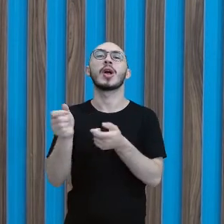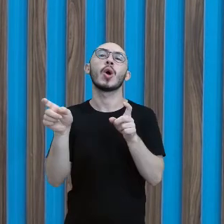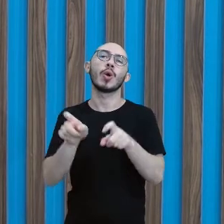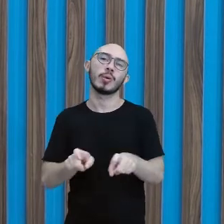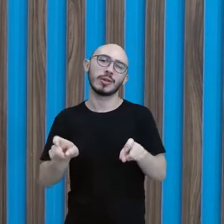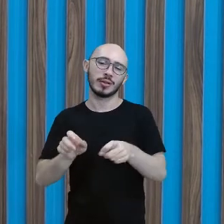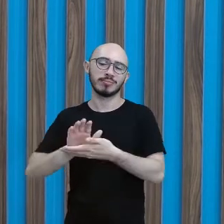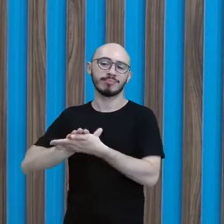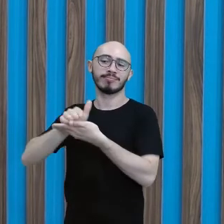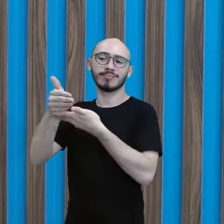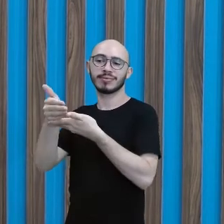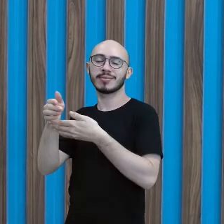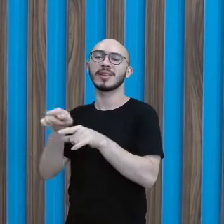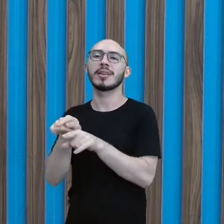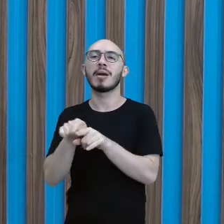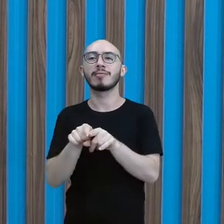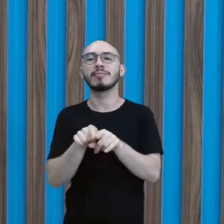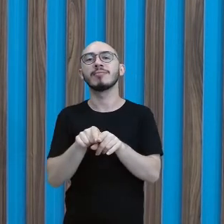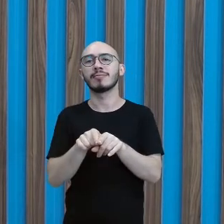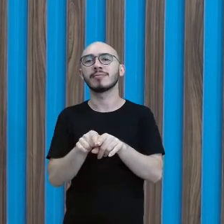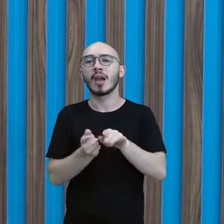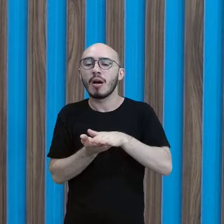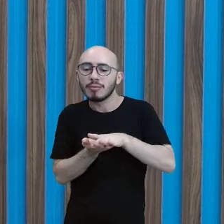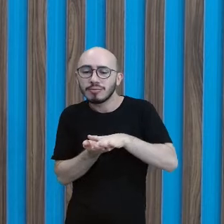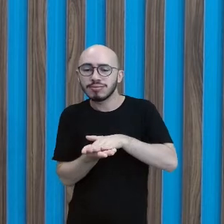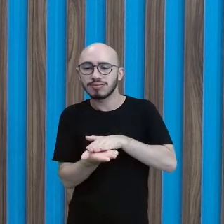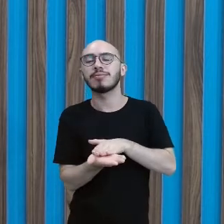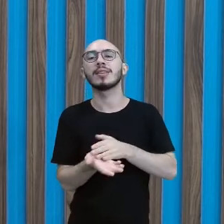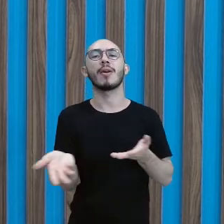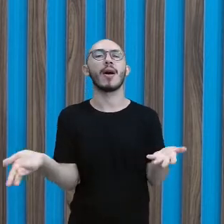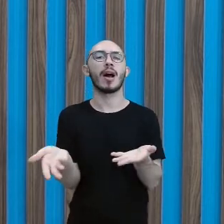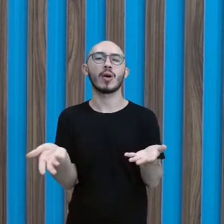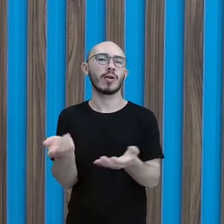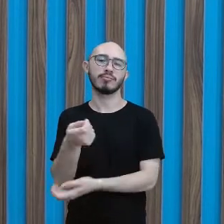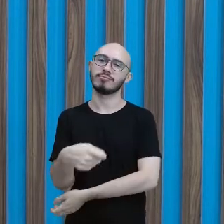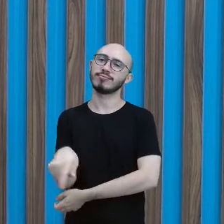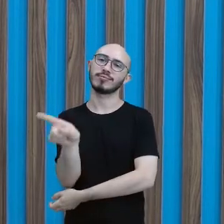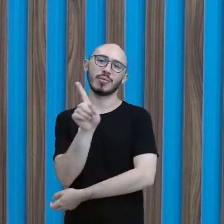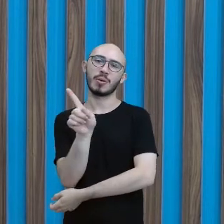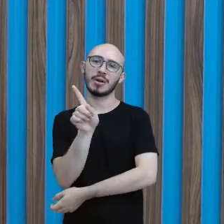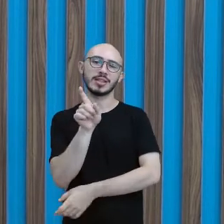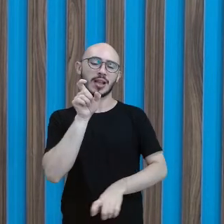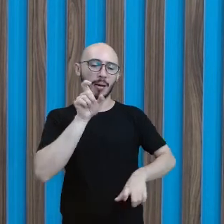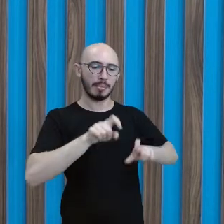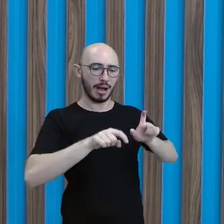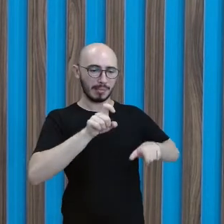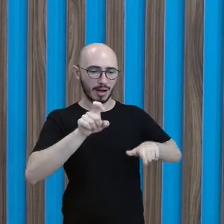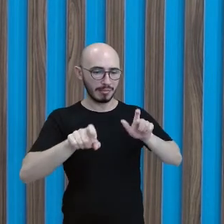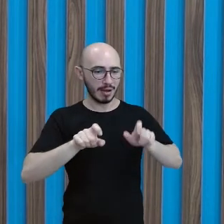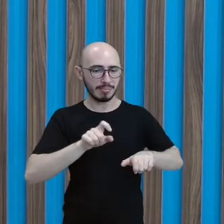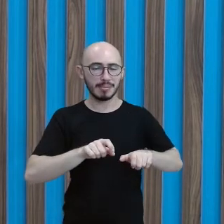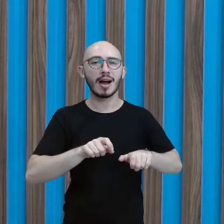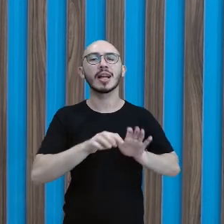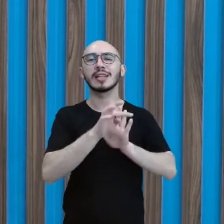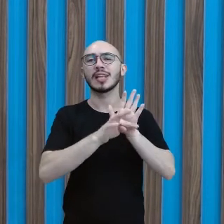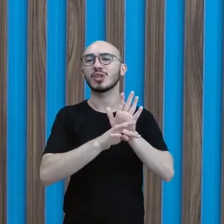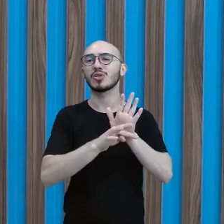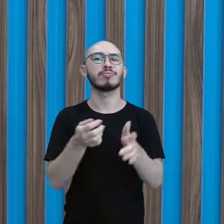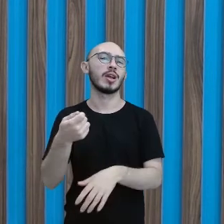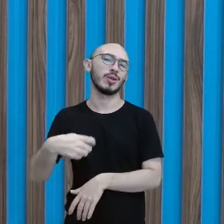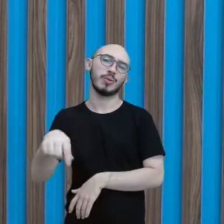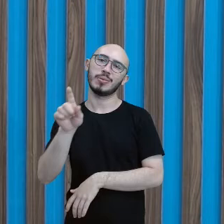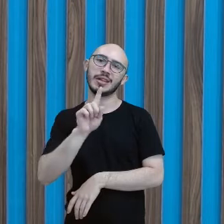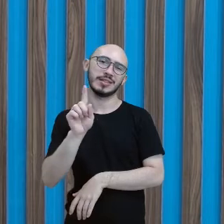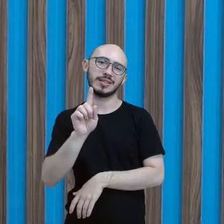computador, a impressora, então agora você não tem mais a necessidade de usar uma máquina de escrever. Até porque